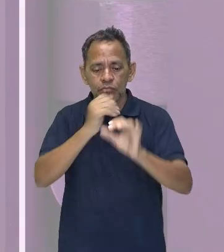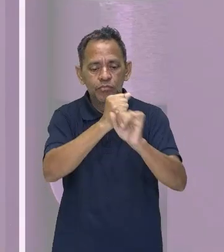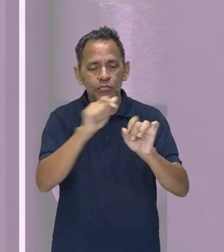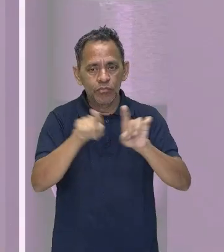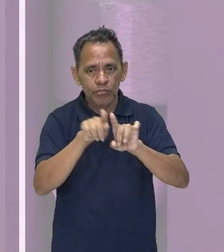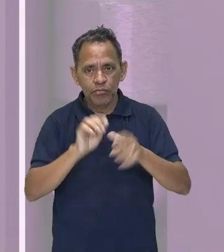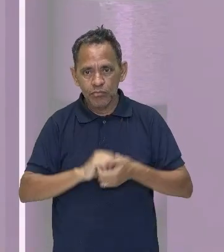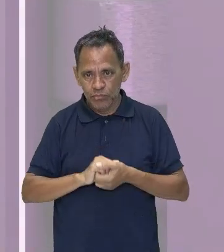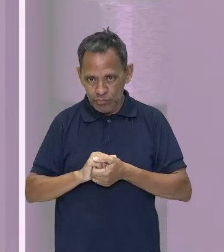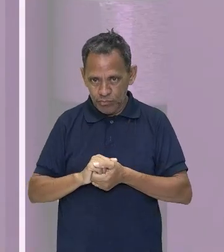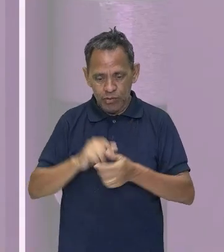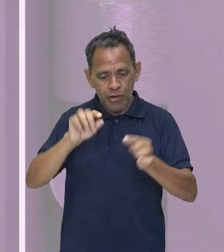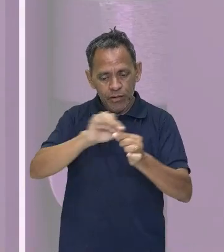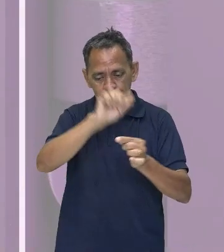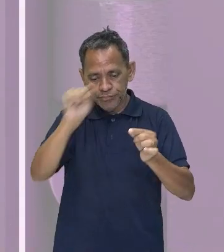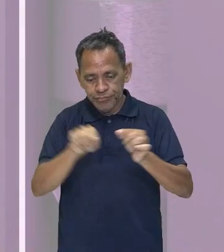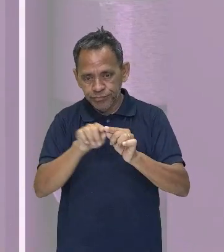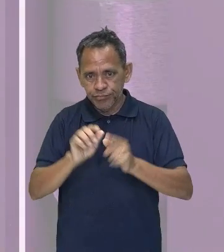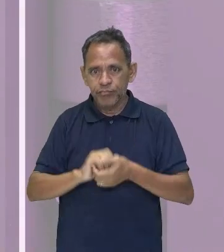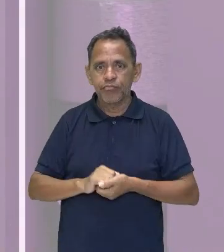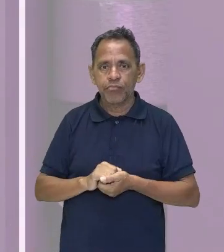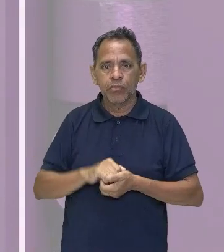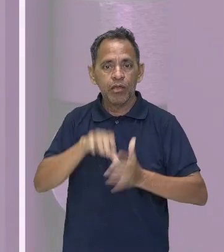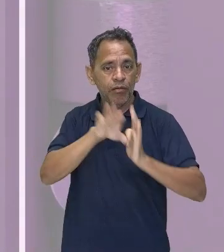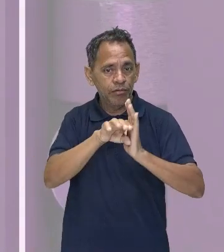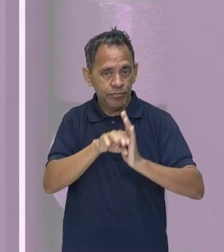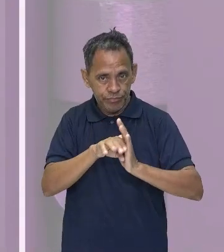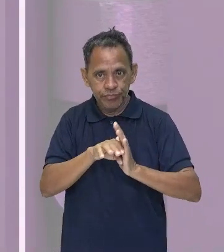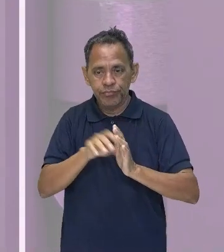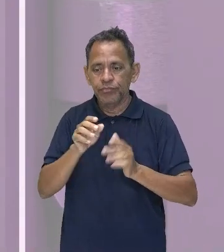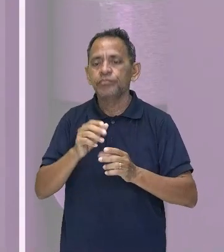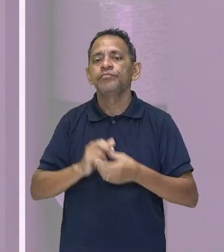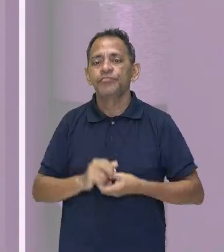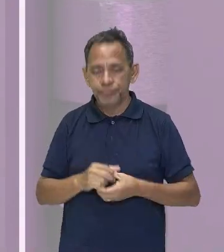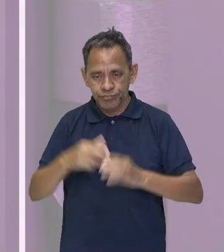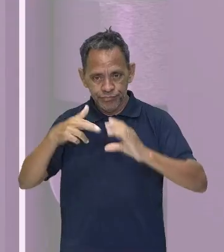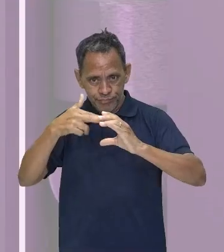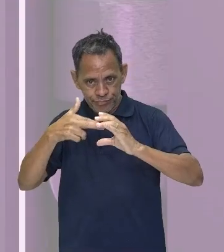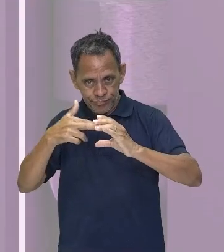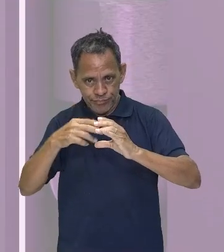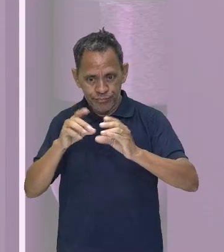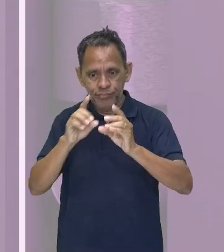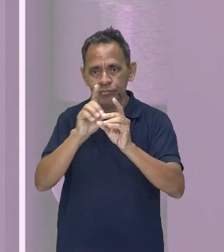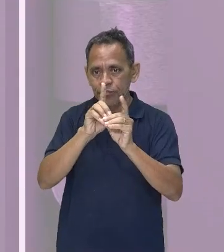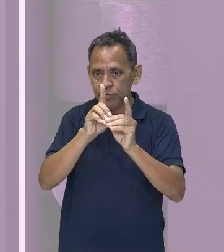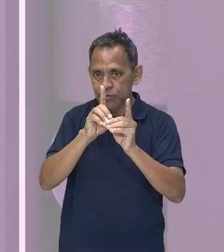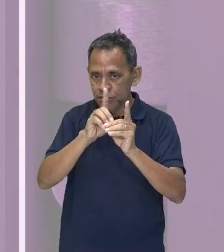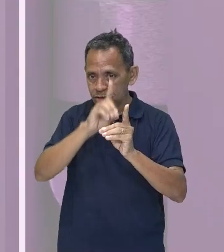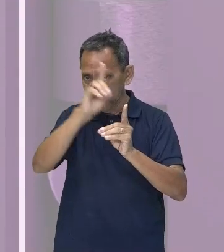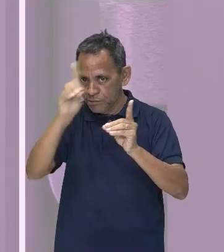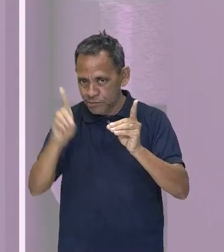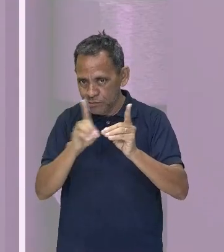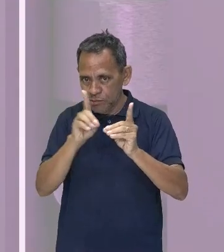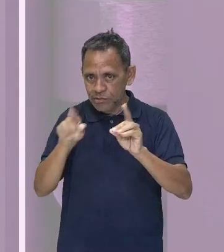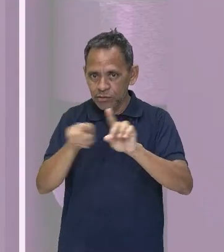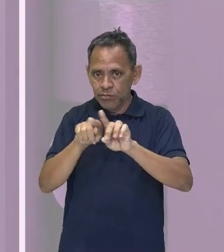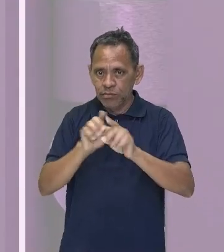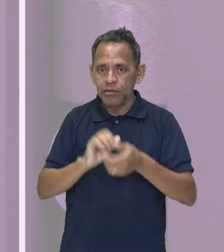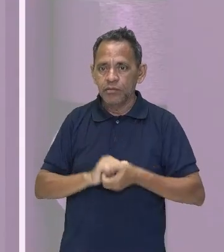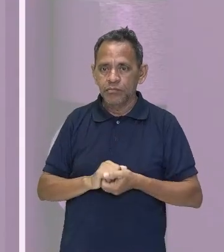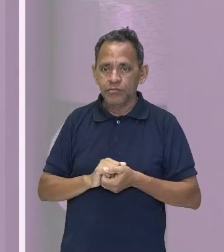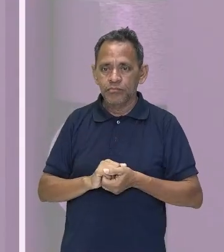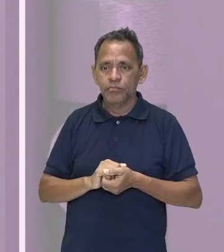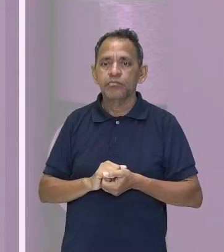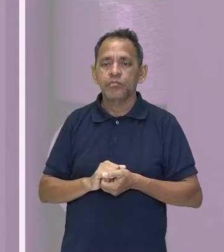veremos algumas considerações sobre raio, diâmetro, tá bom? Na nossa última aula a gente trabalhou